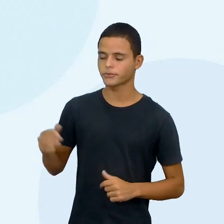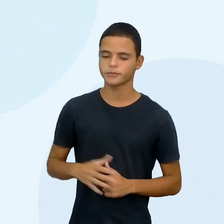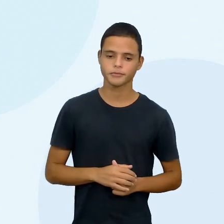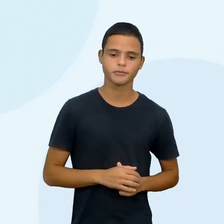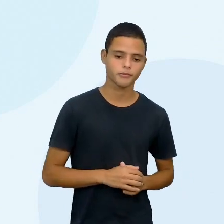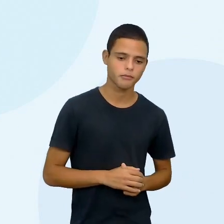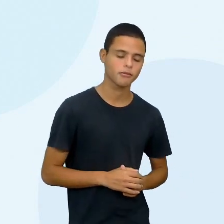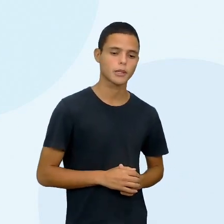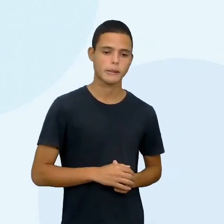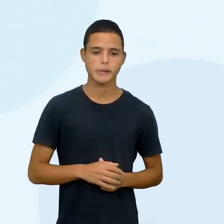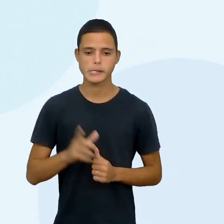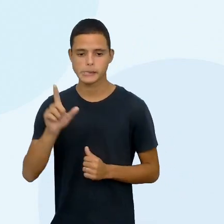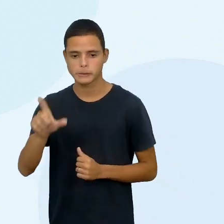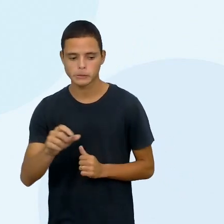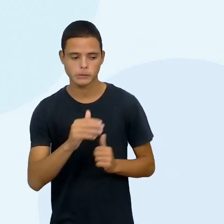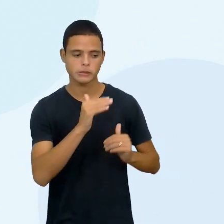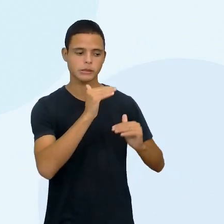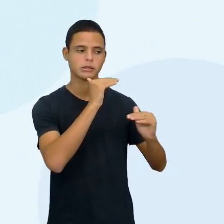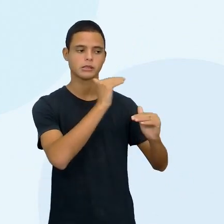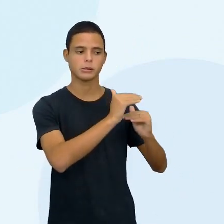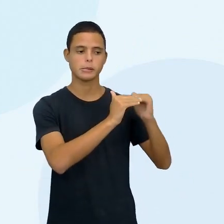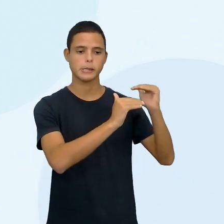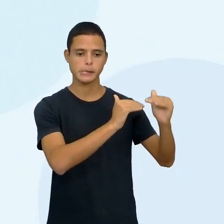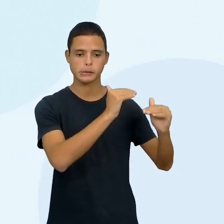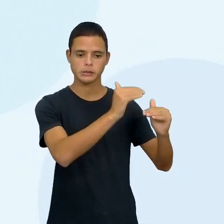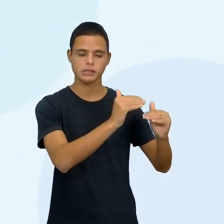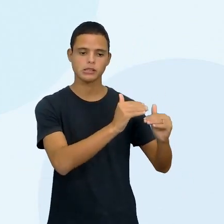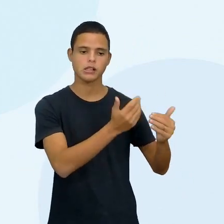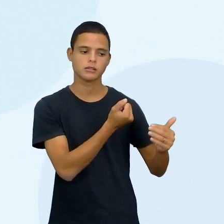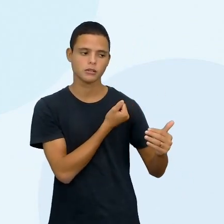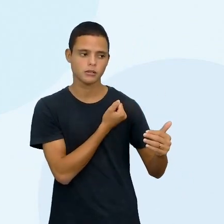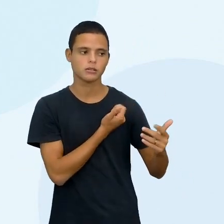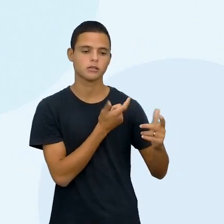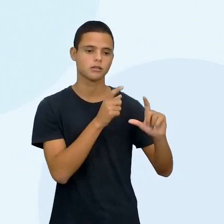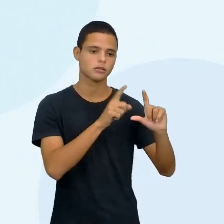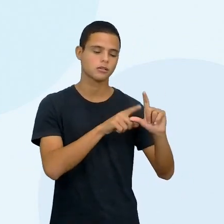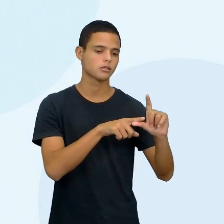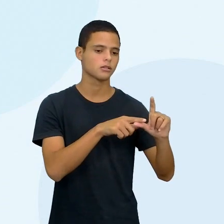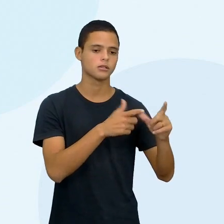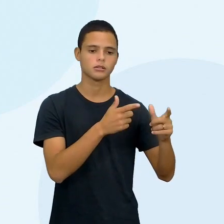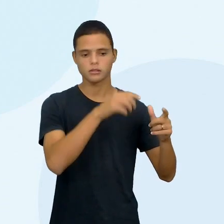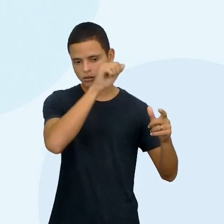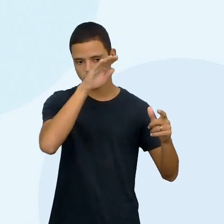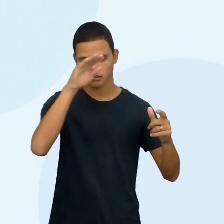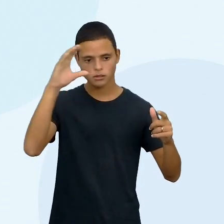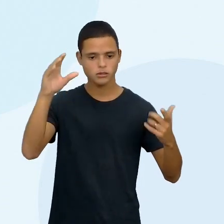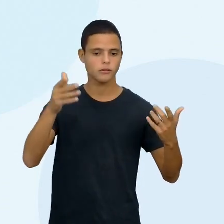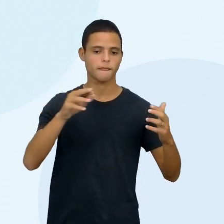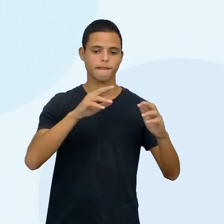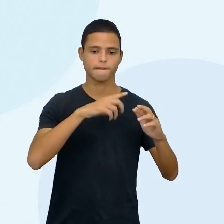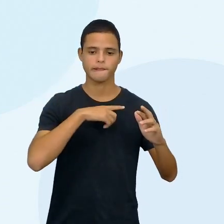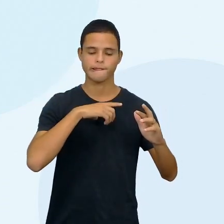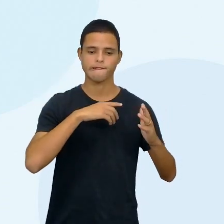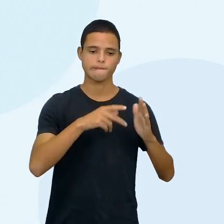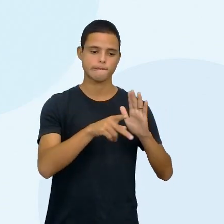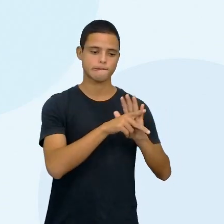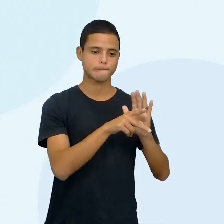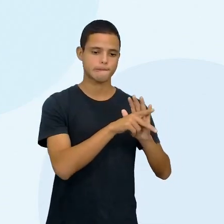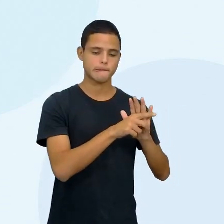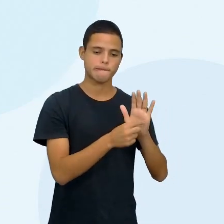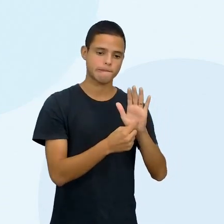Olha, essa definição de uma escala, em qual cada numeral, letra do alfabeto ou percentagem corresponde a um